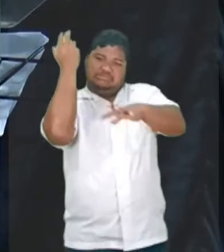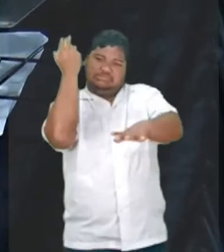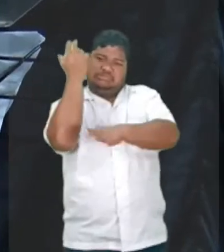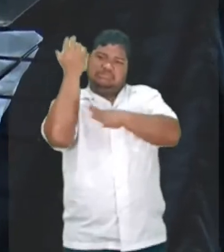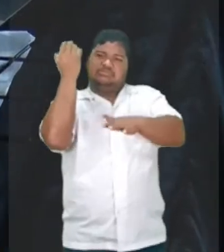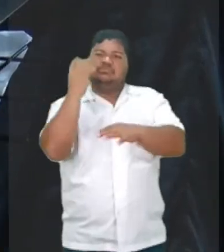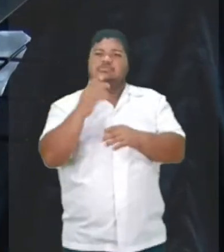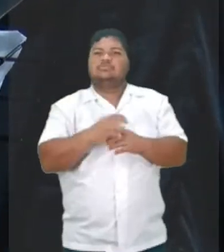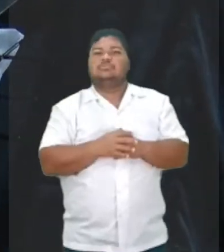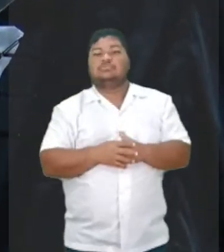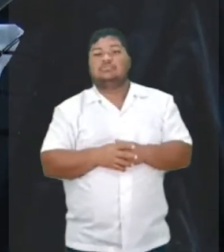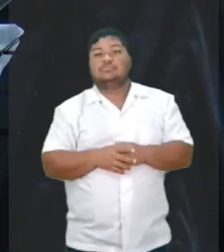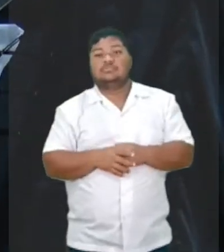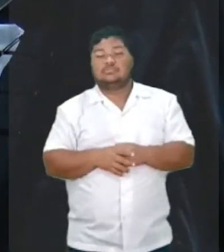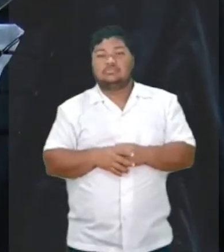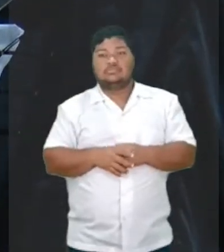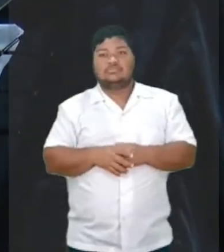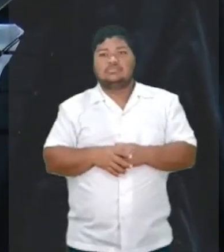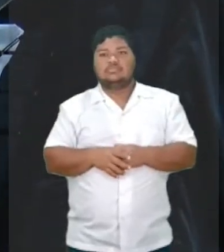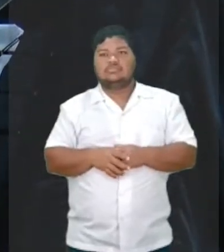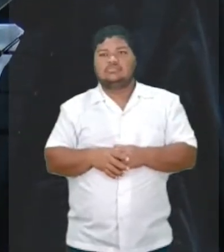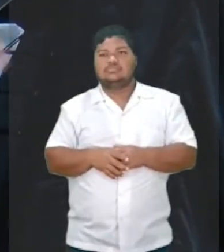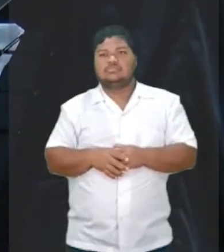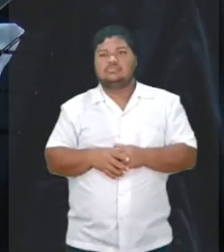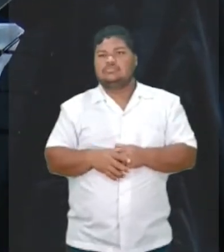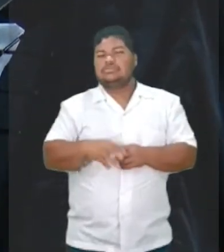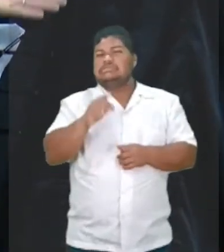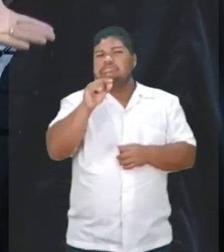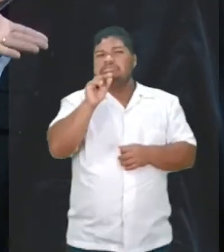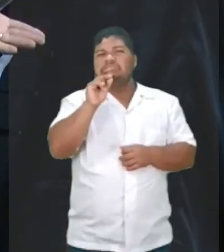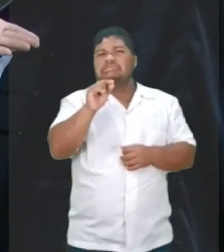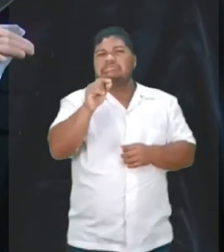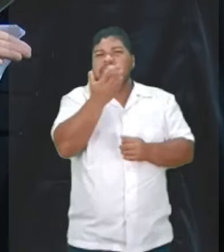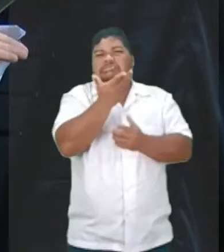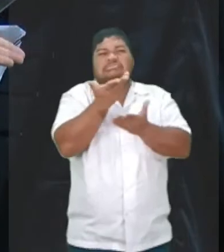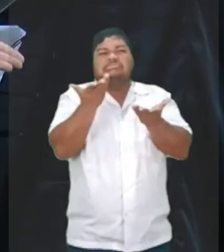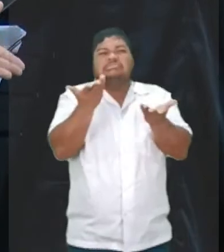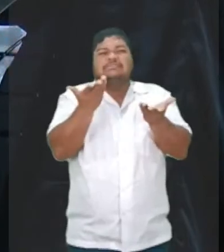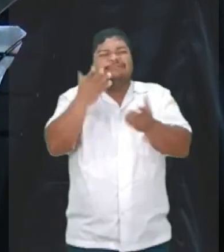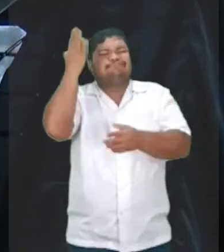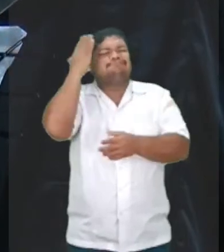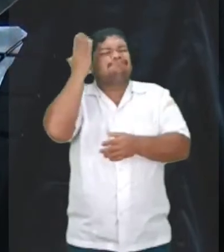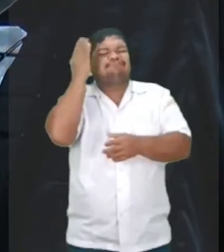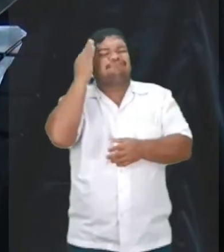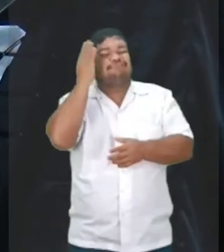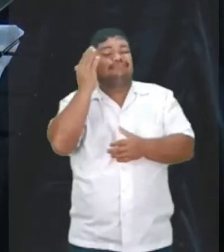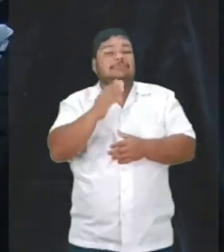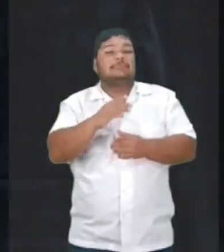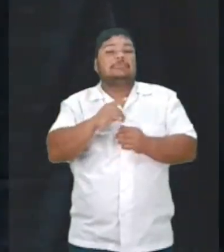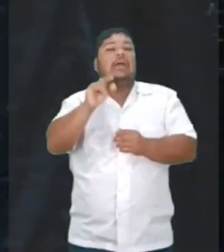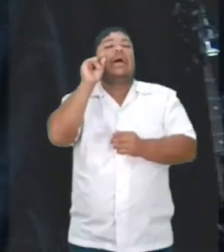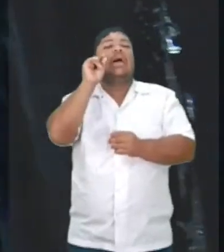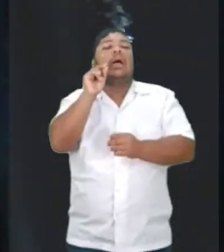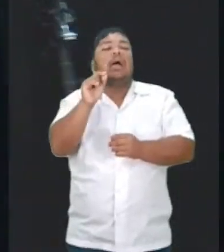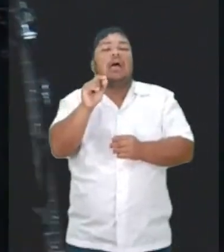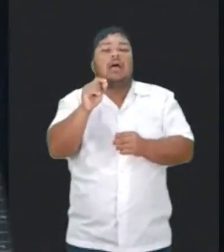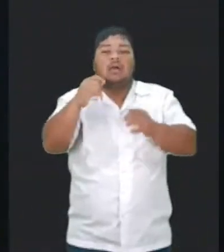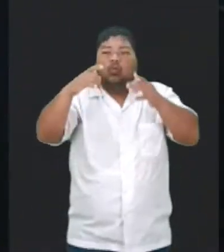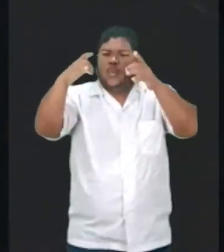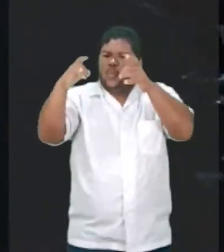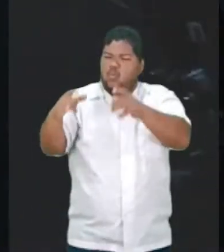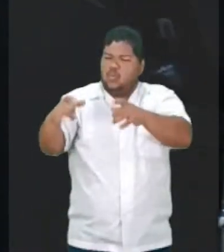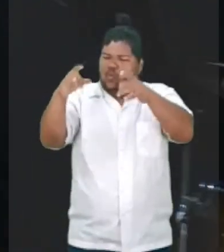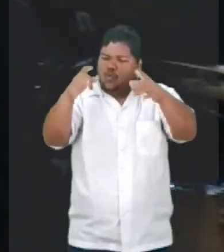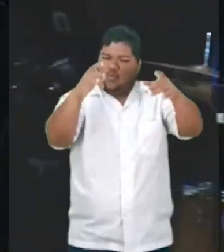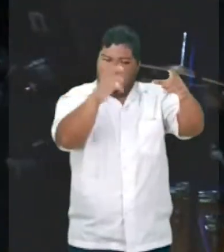Américas, mas como é que Deus estaria escrevendo sobre as Américas quando ninguém sabia que existia? Não, é sobre ilhas, aquela porção de